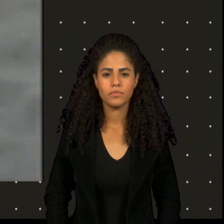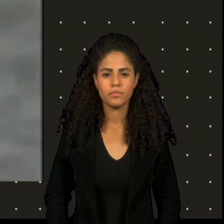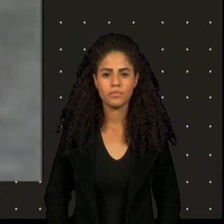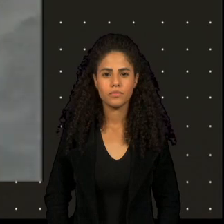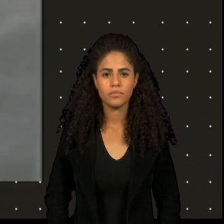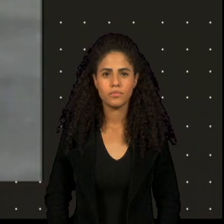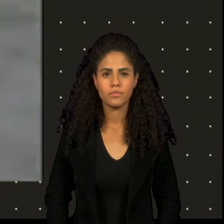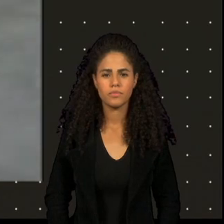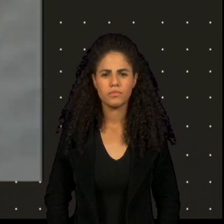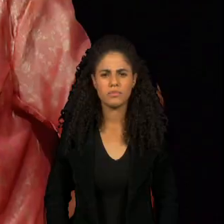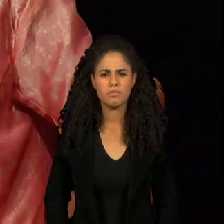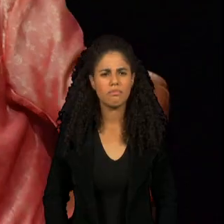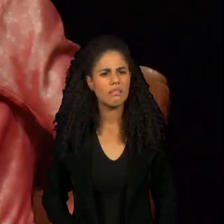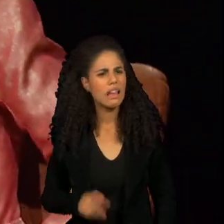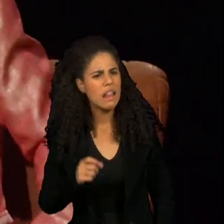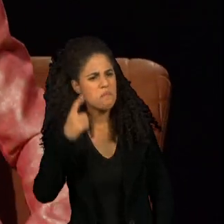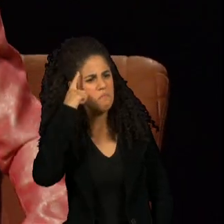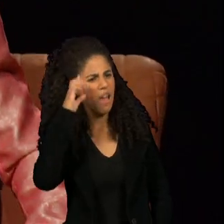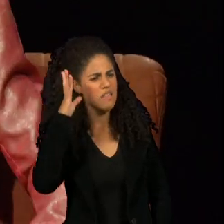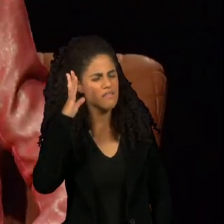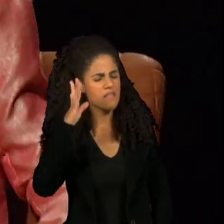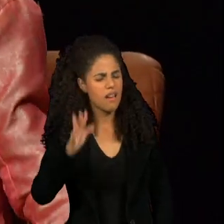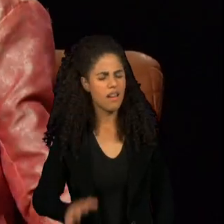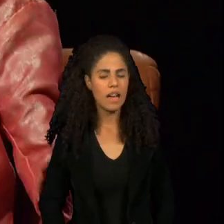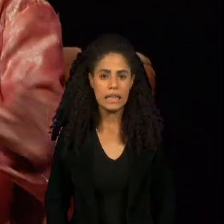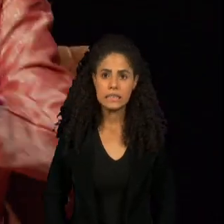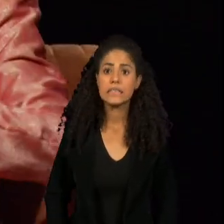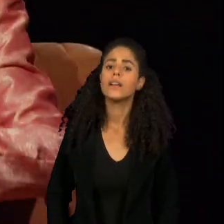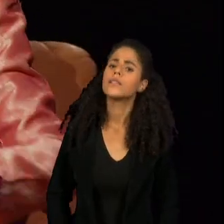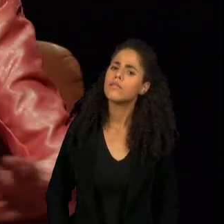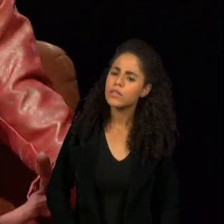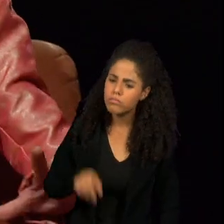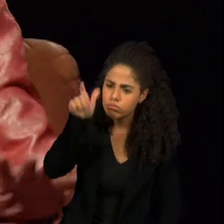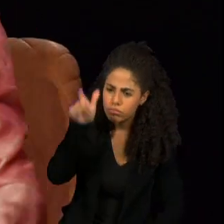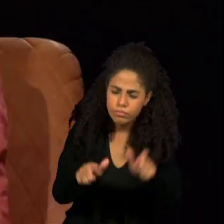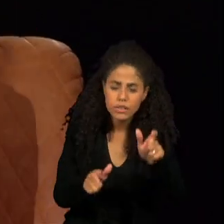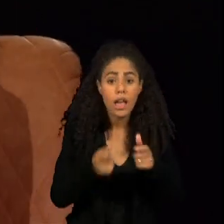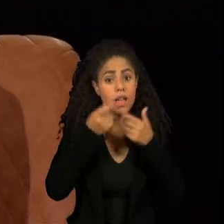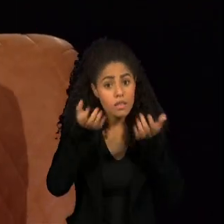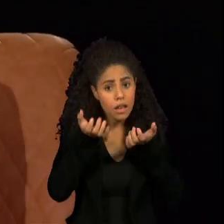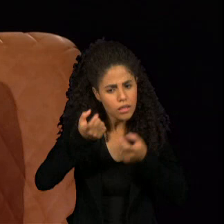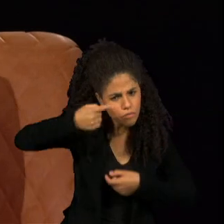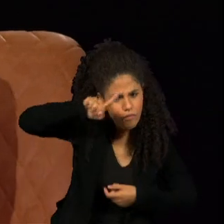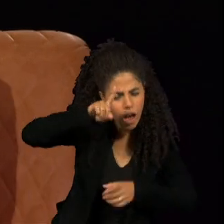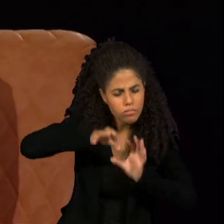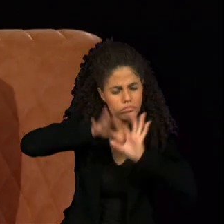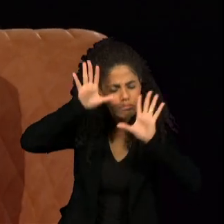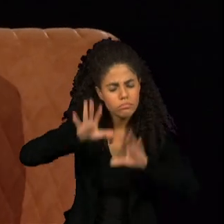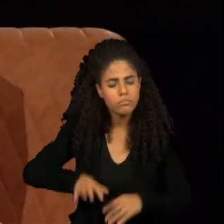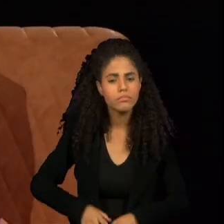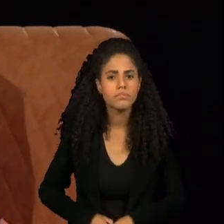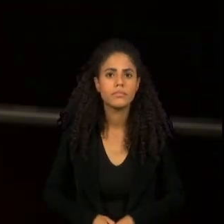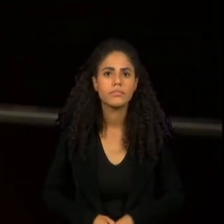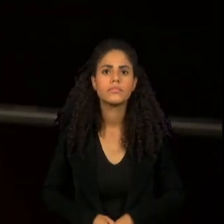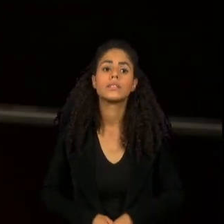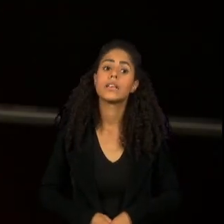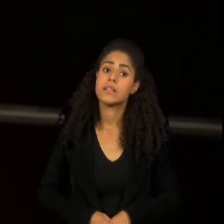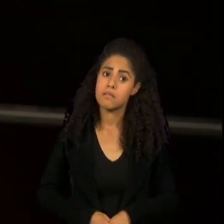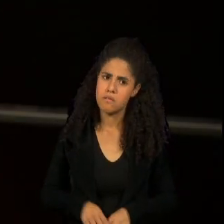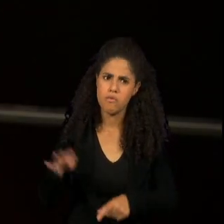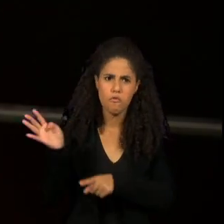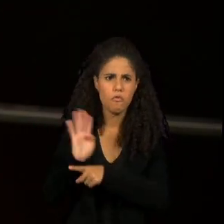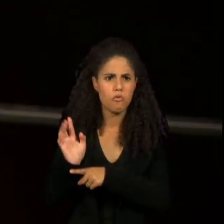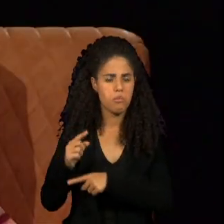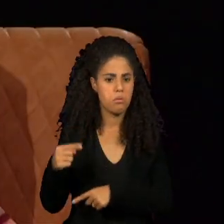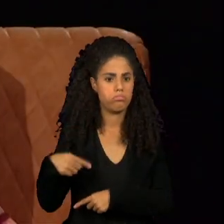Mas o que ela pensa que é? É isso que faziam com as mulheres. Se você quer, então, dane-se. Um filme bem à frente do